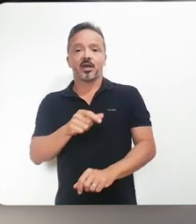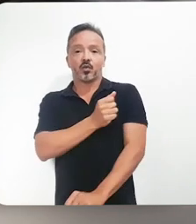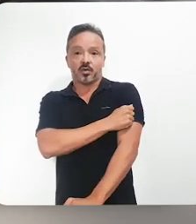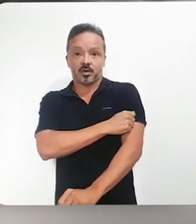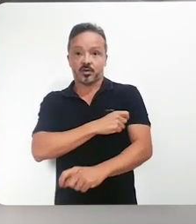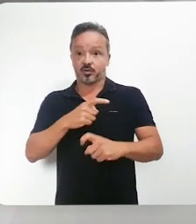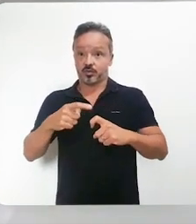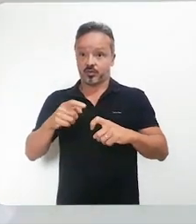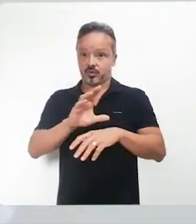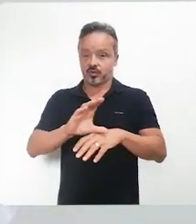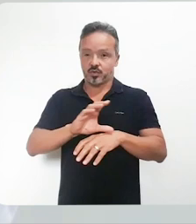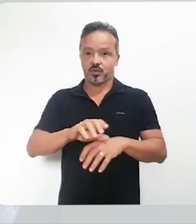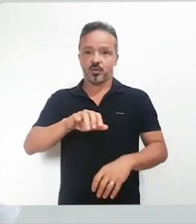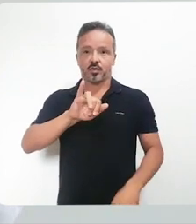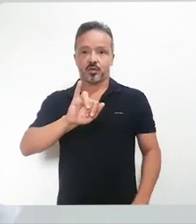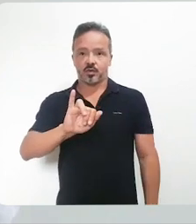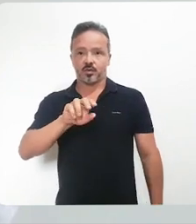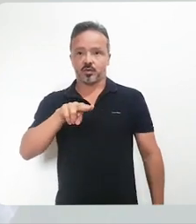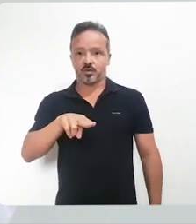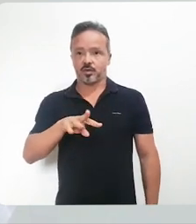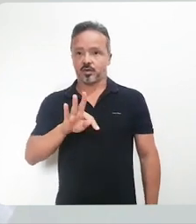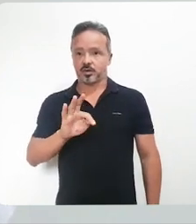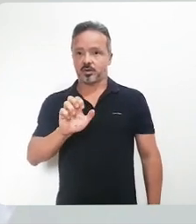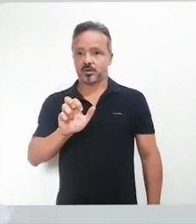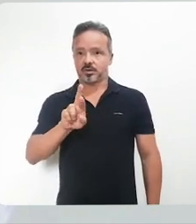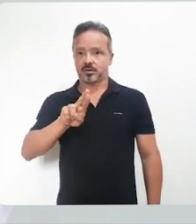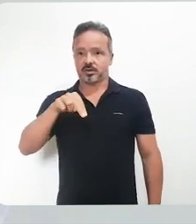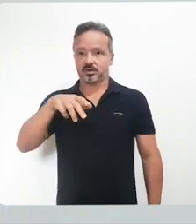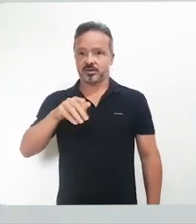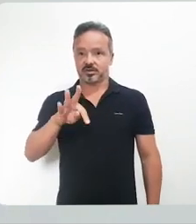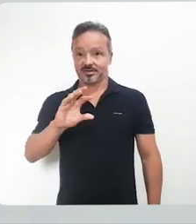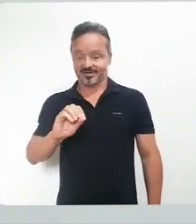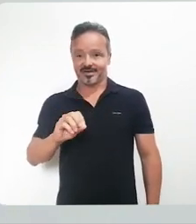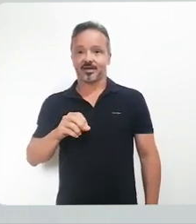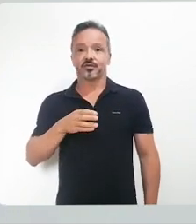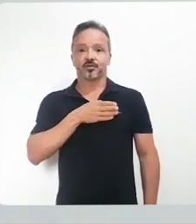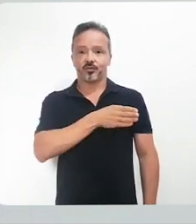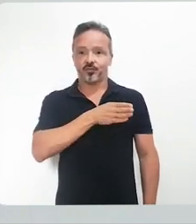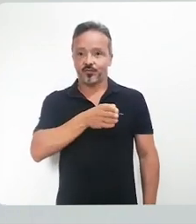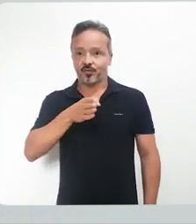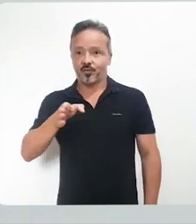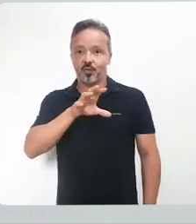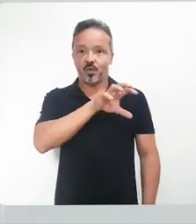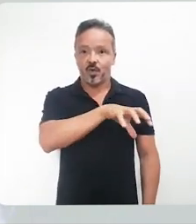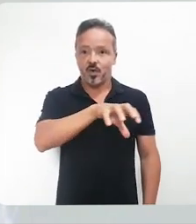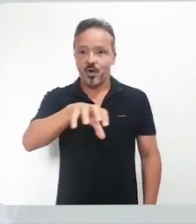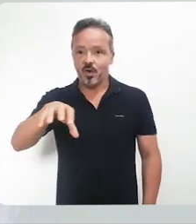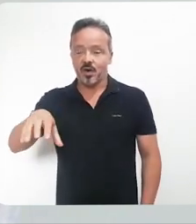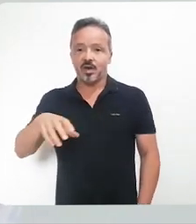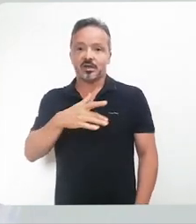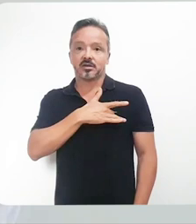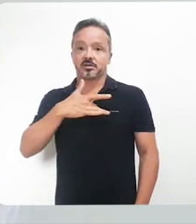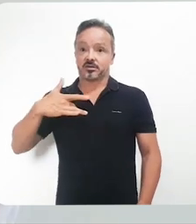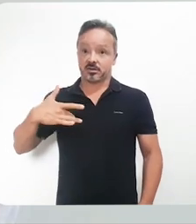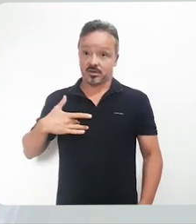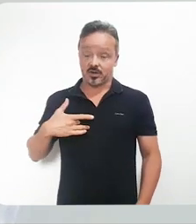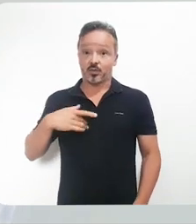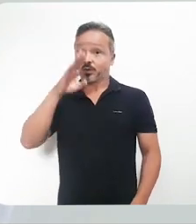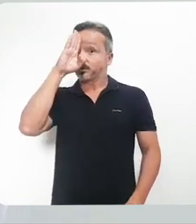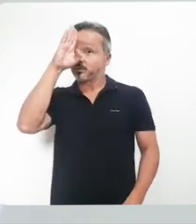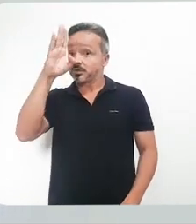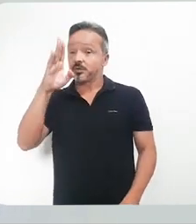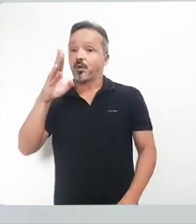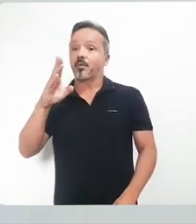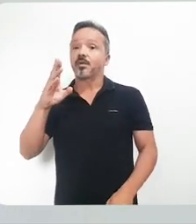do internato, esses alunos, eles estão atuando nas unidades básicas de saúde, no processo de